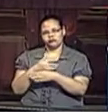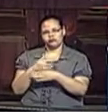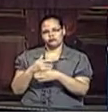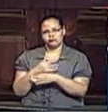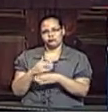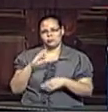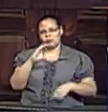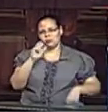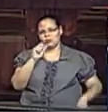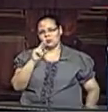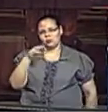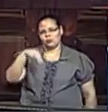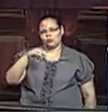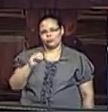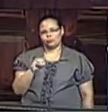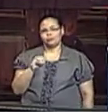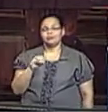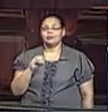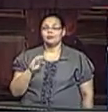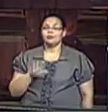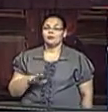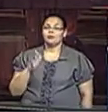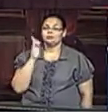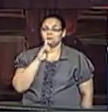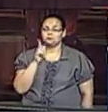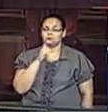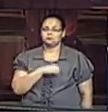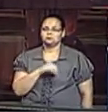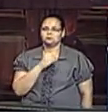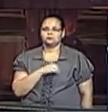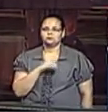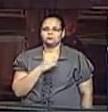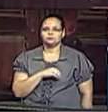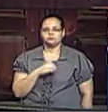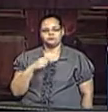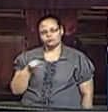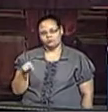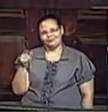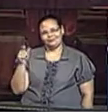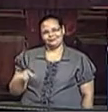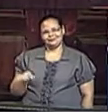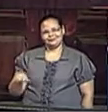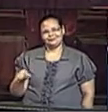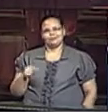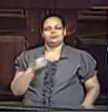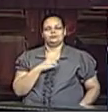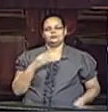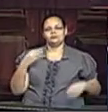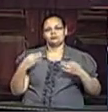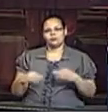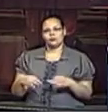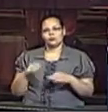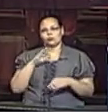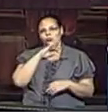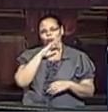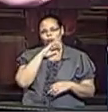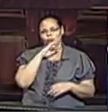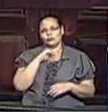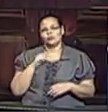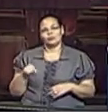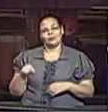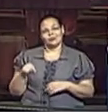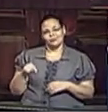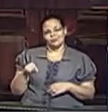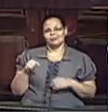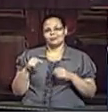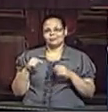Carmo, às vezes conseguir bancar um salário digno, como é muito ruim também para o empregado receber,